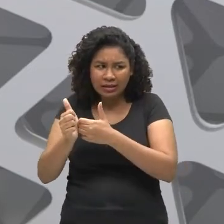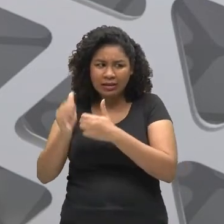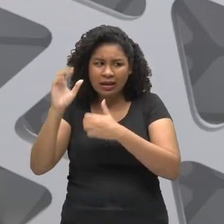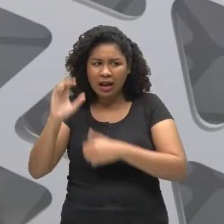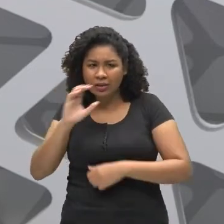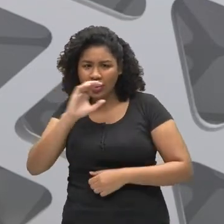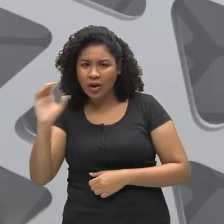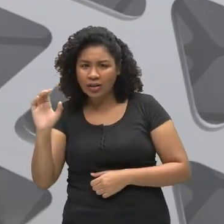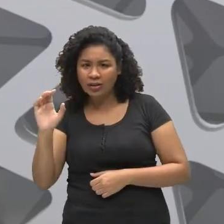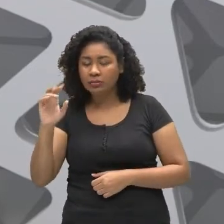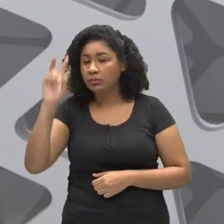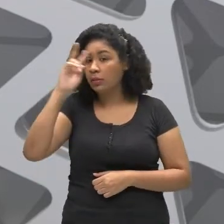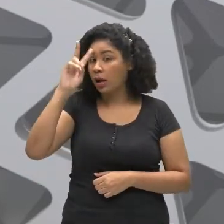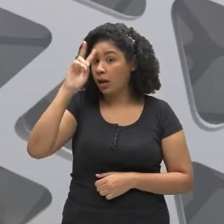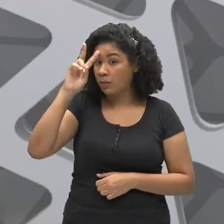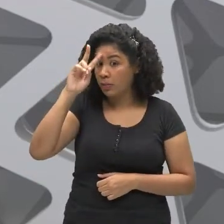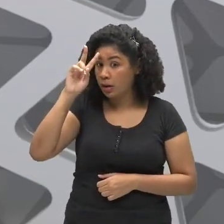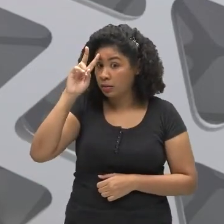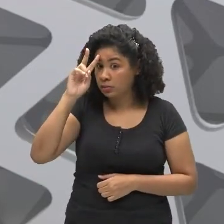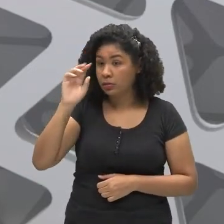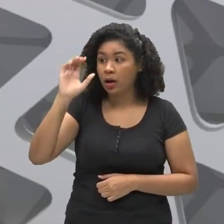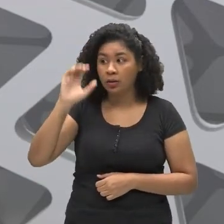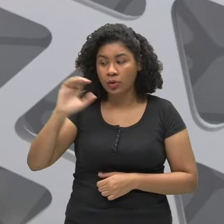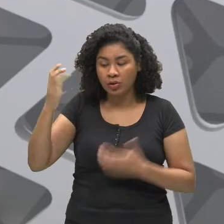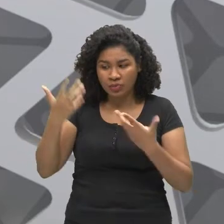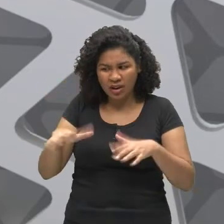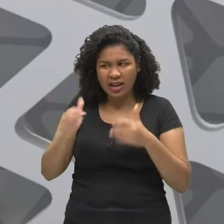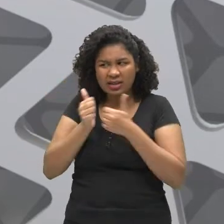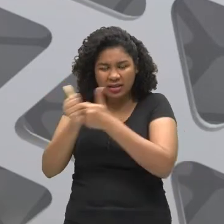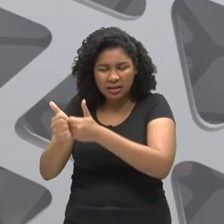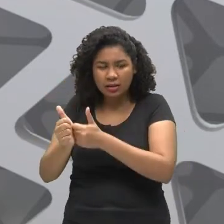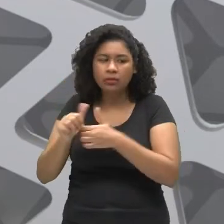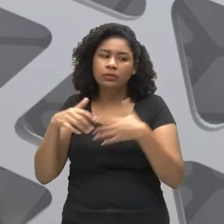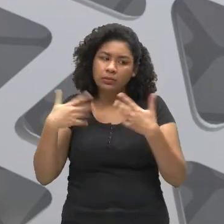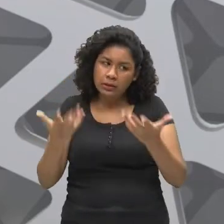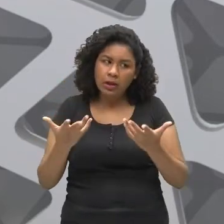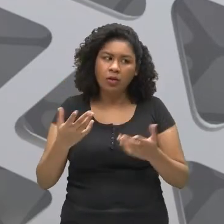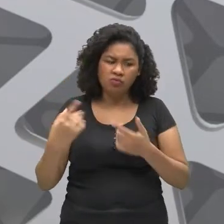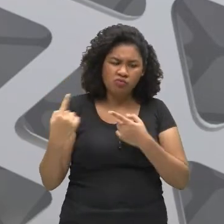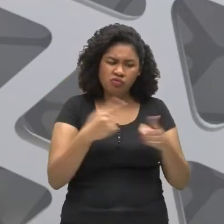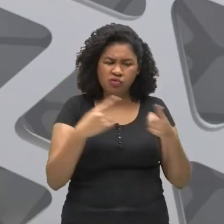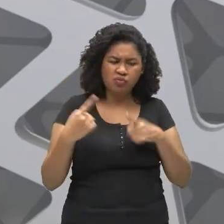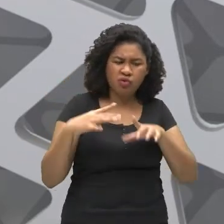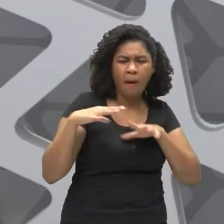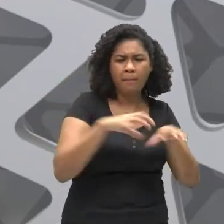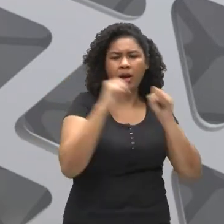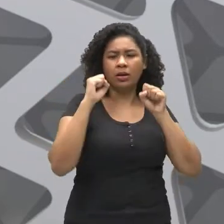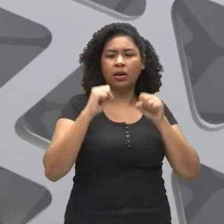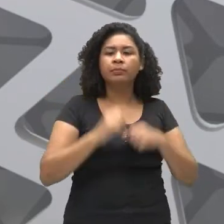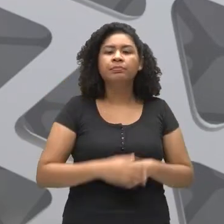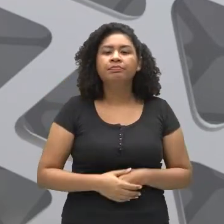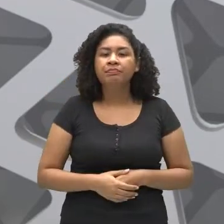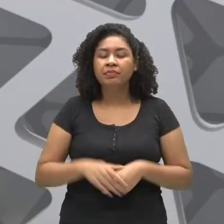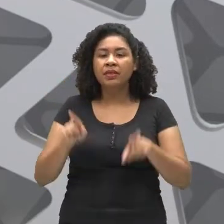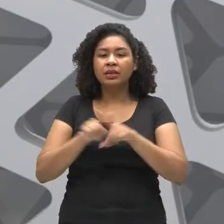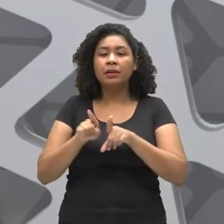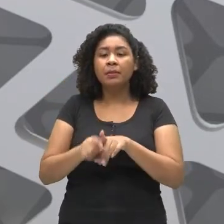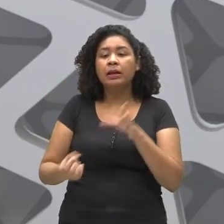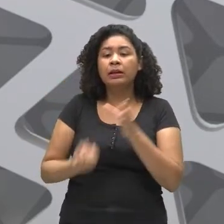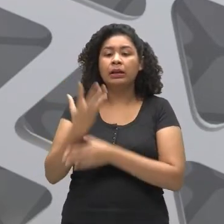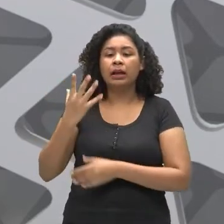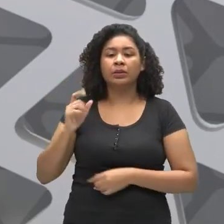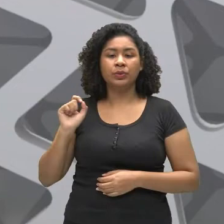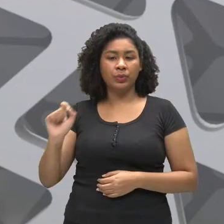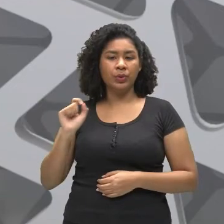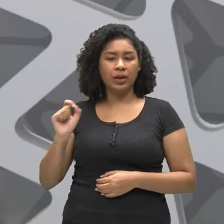Igreja Católica, tá bom? Ok? Fique bem claro isso para vocês. Também foi criado o Index Librorum